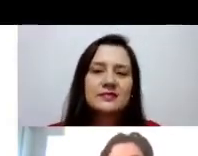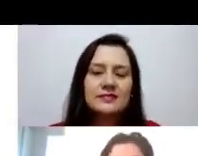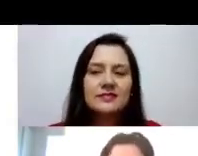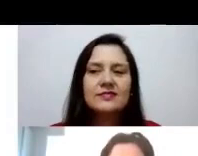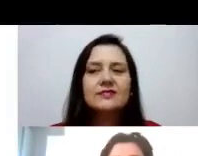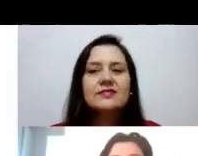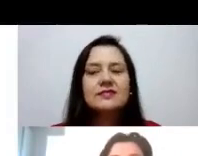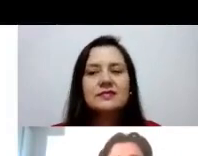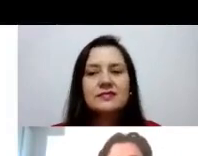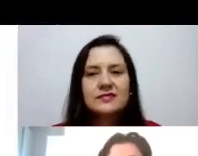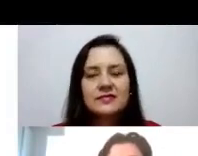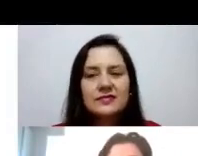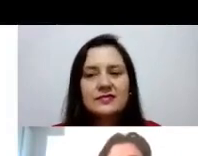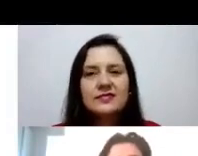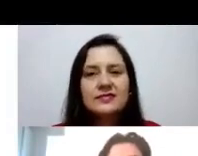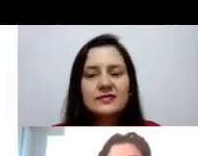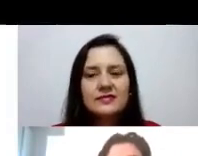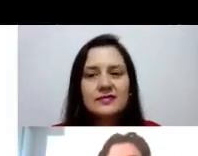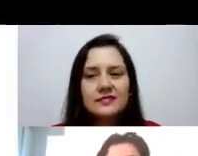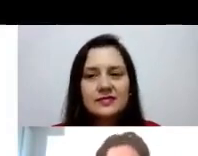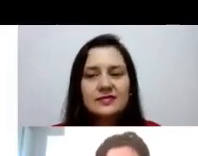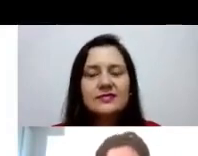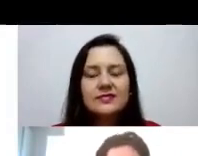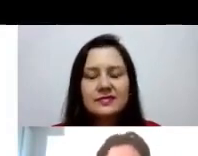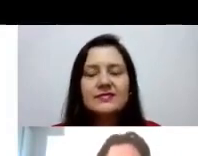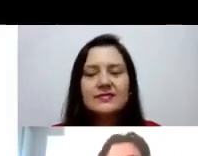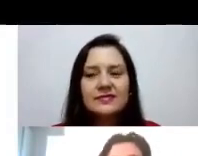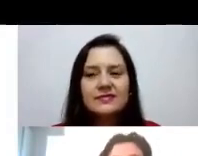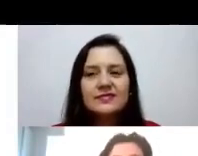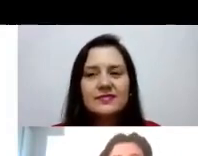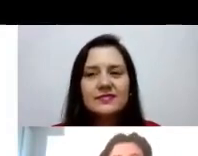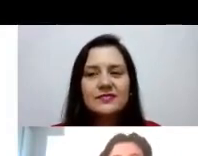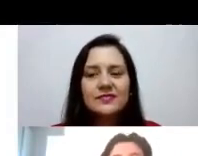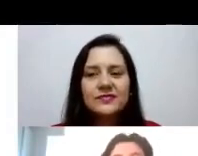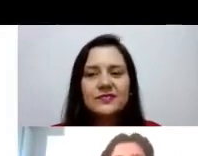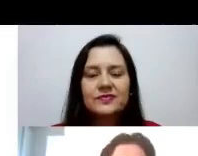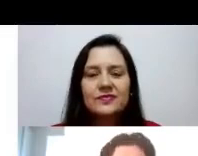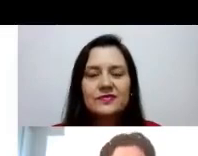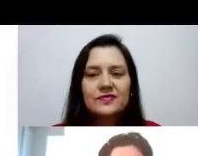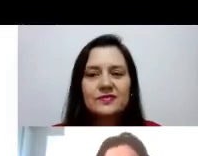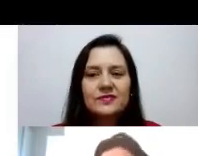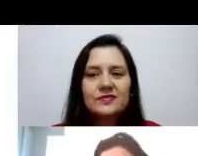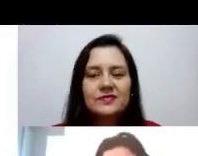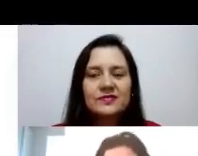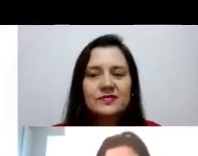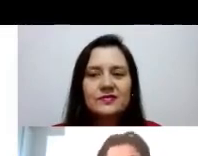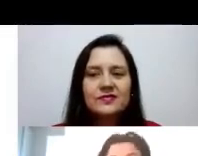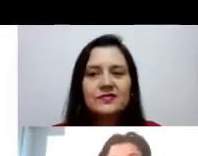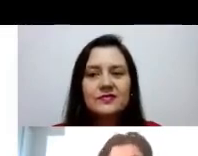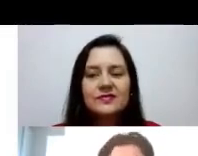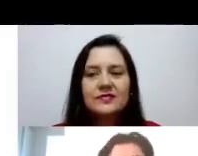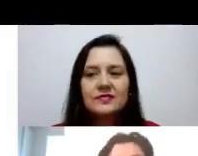acesso à informação ele não pode ter caráter pessoal. Eu não posso querer saber da pessoa X do setor, eu posso querer saber